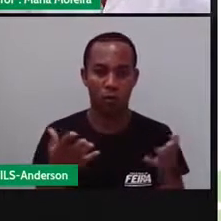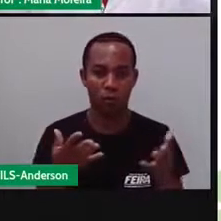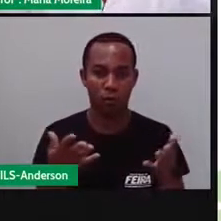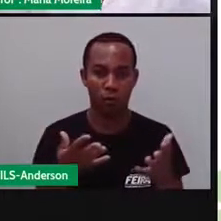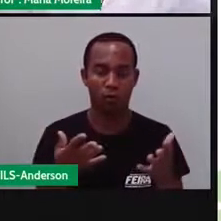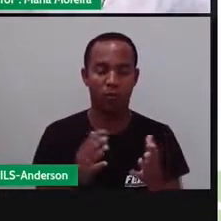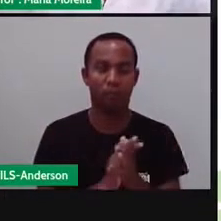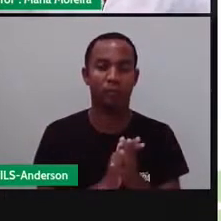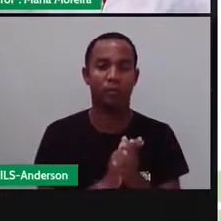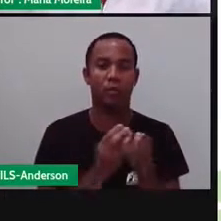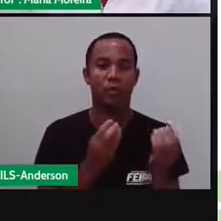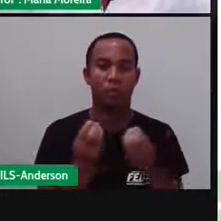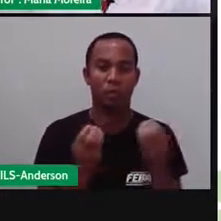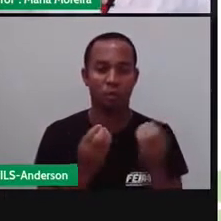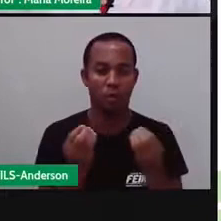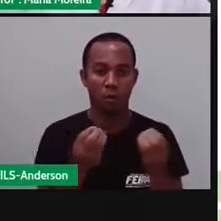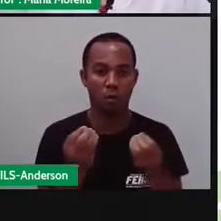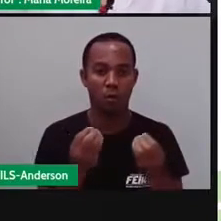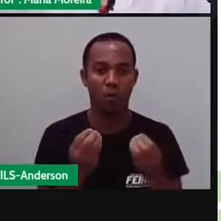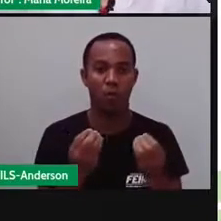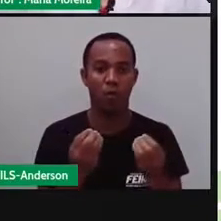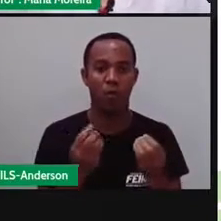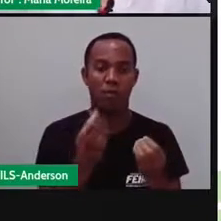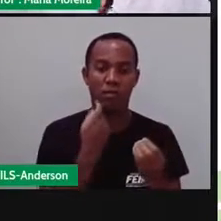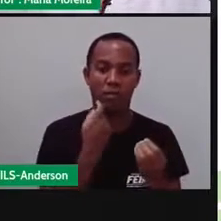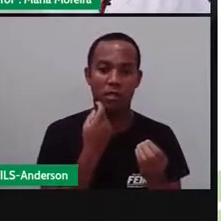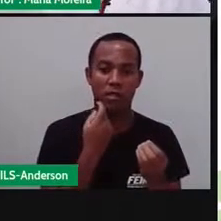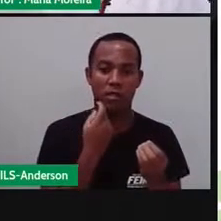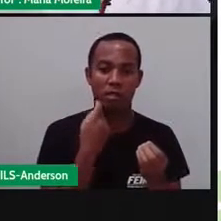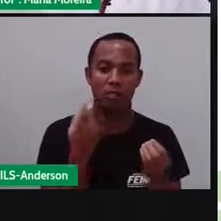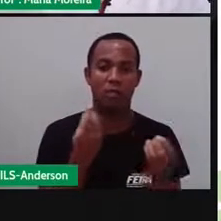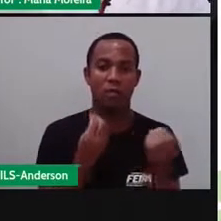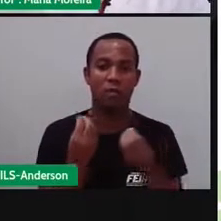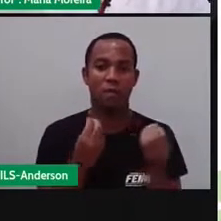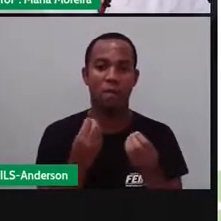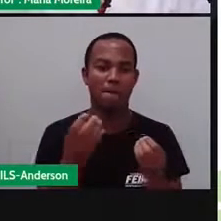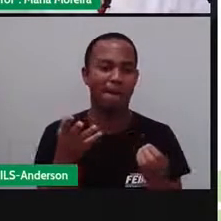25/6/2021. Sextou, Anderson, e sextou com